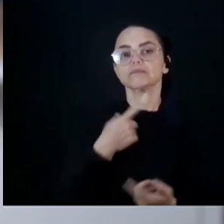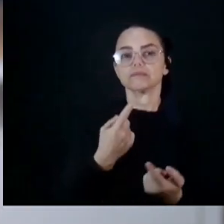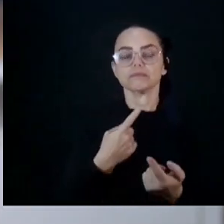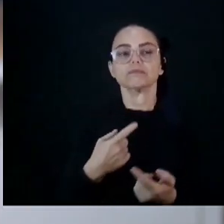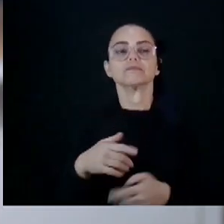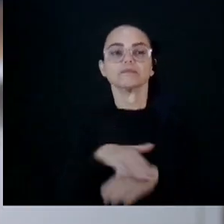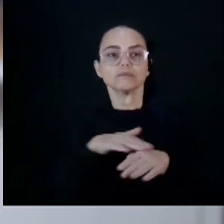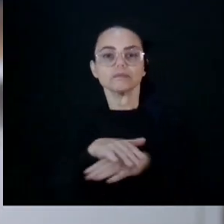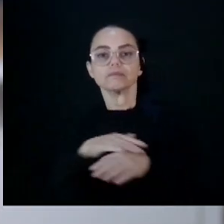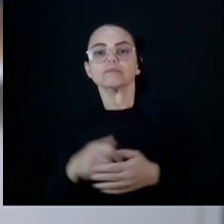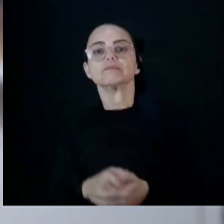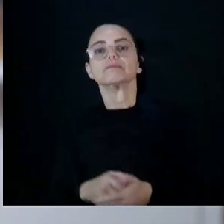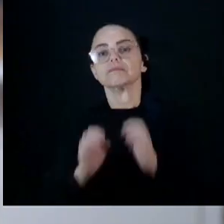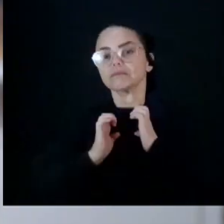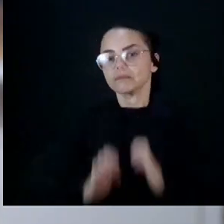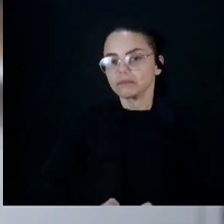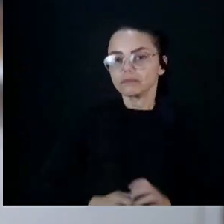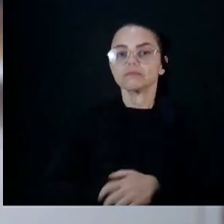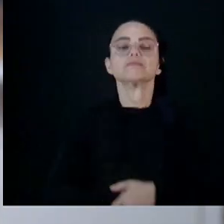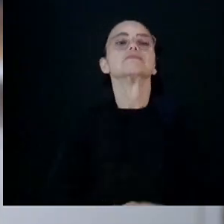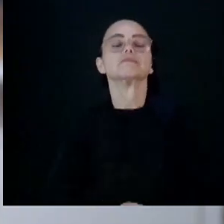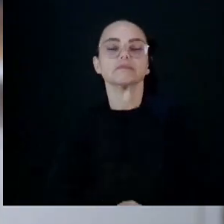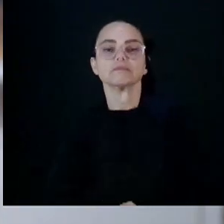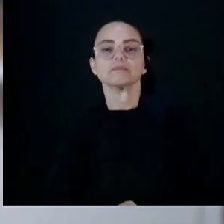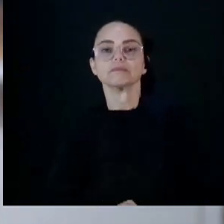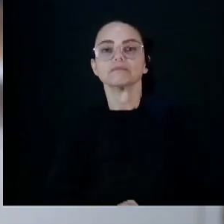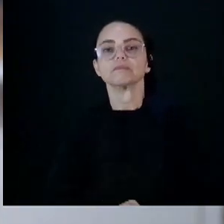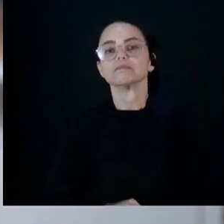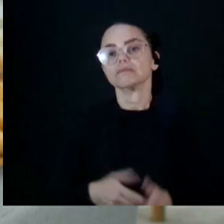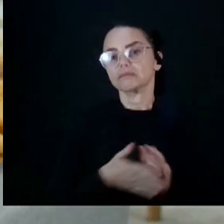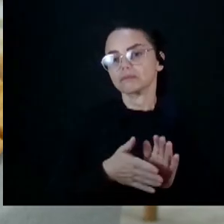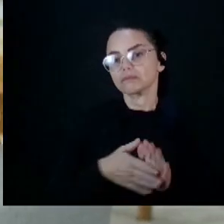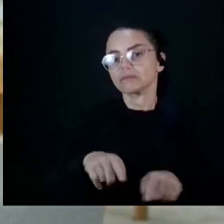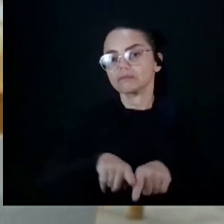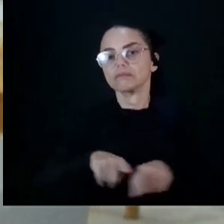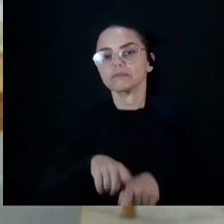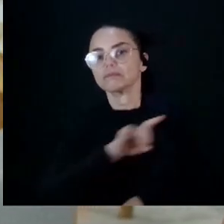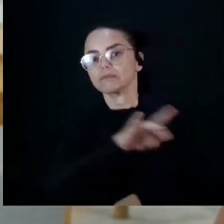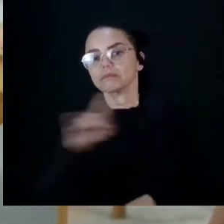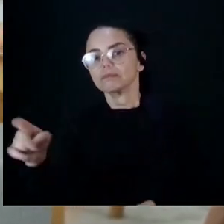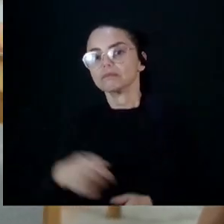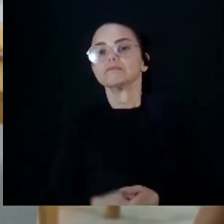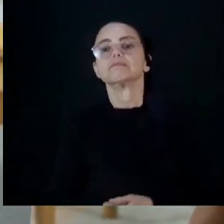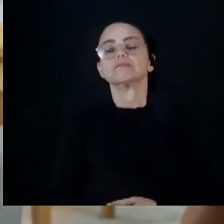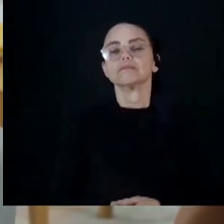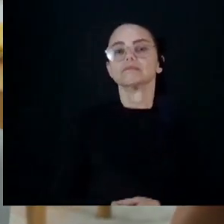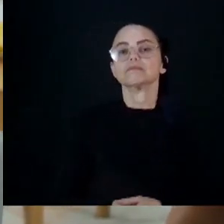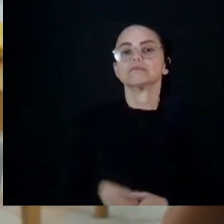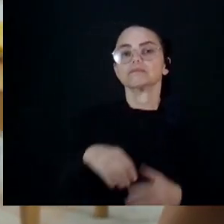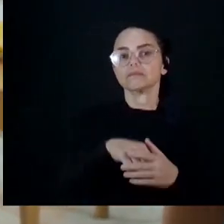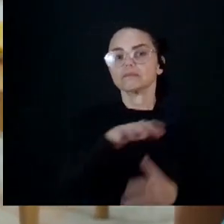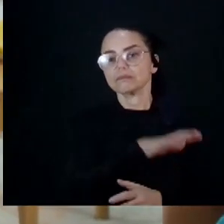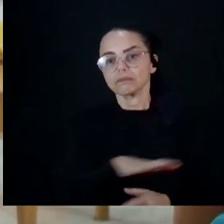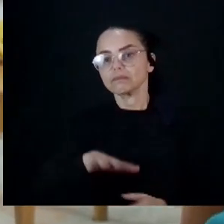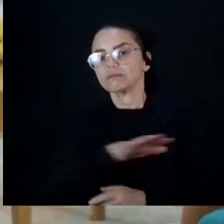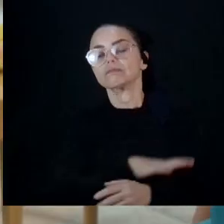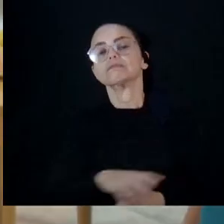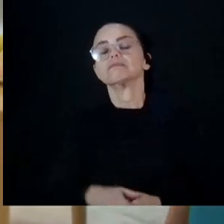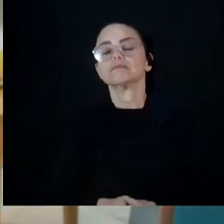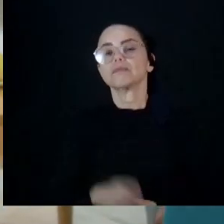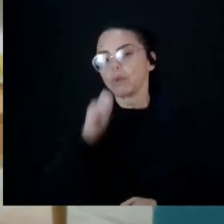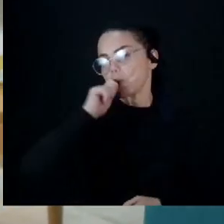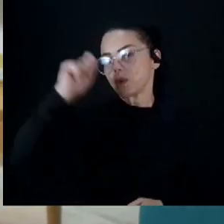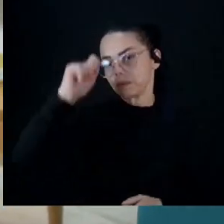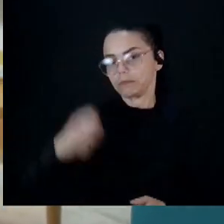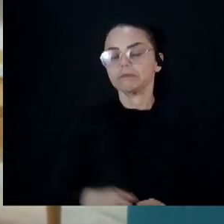sobre a ética, né? Sobre o papel também de cada um dos integrantes ali, né? O árbitro, ele